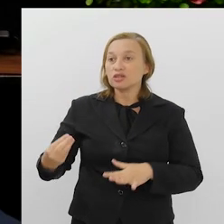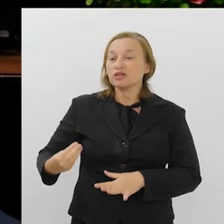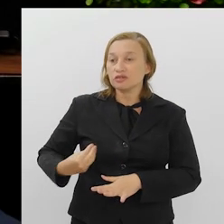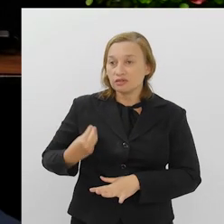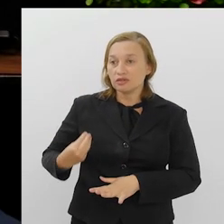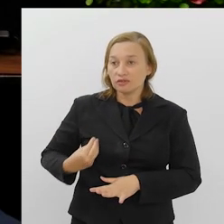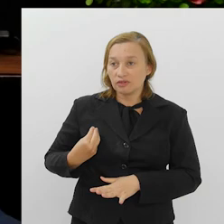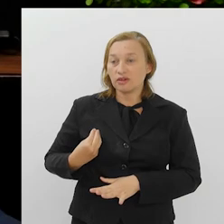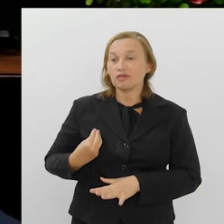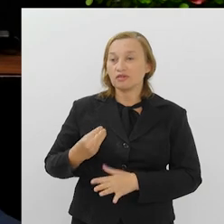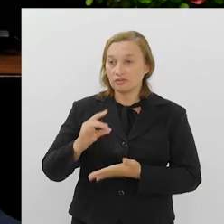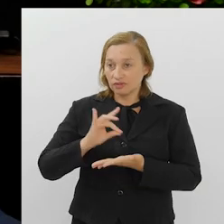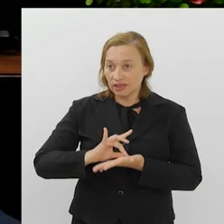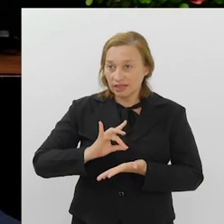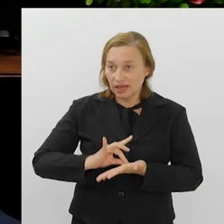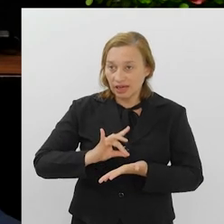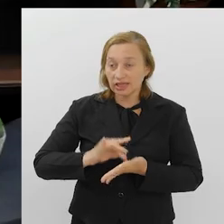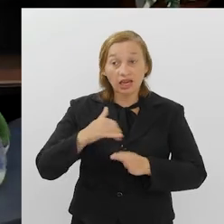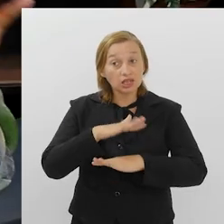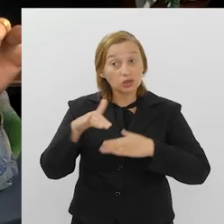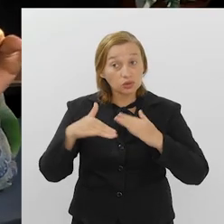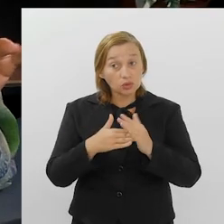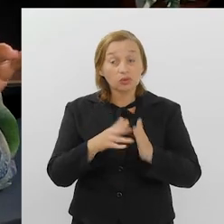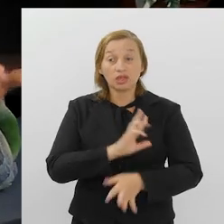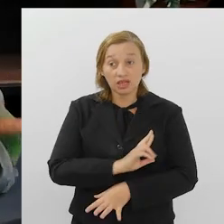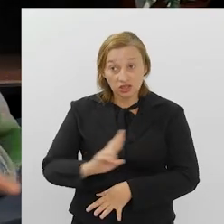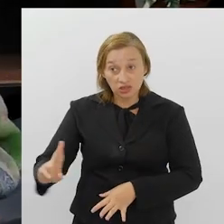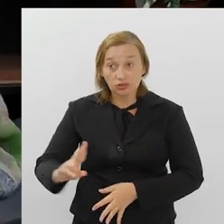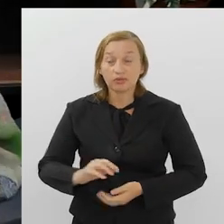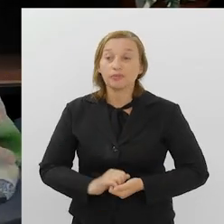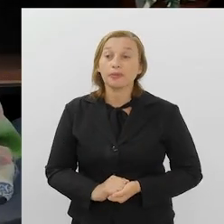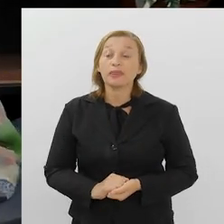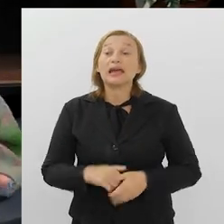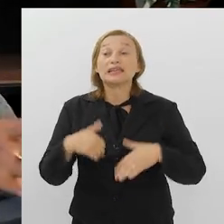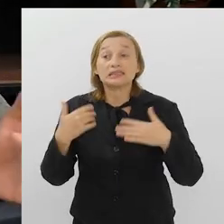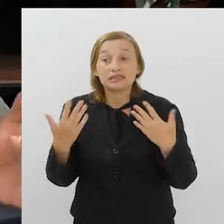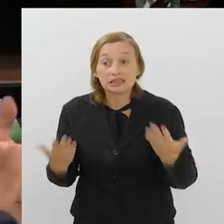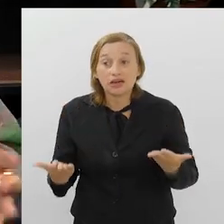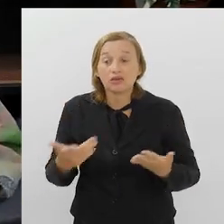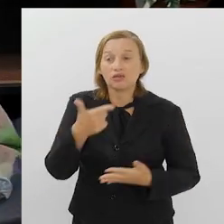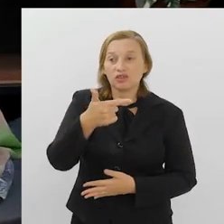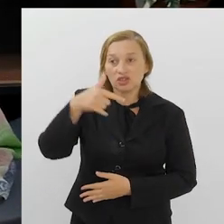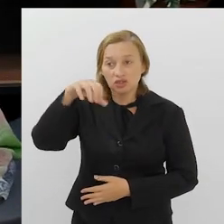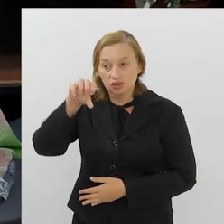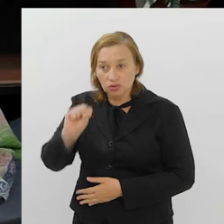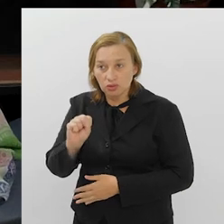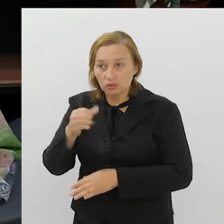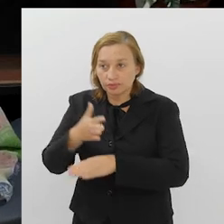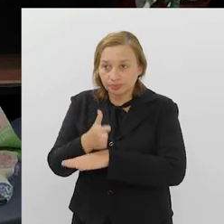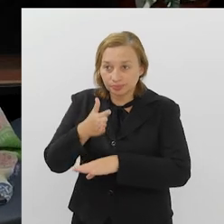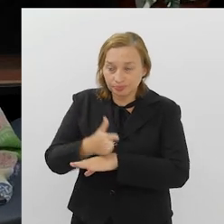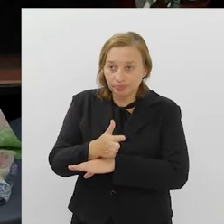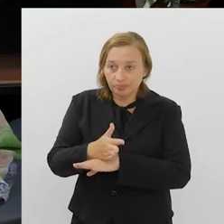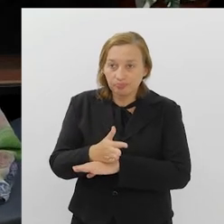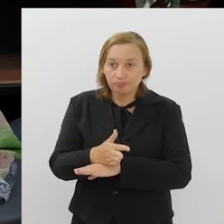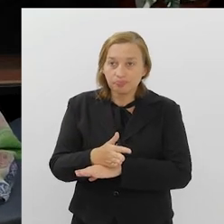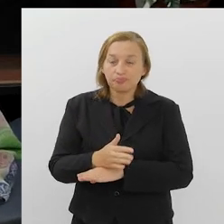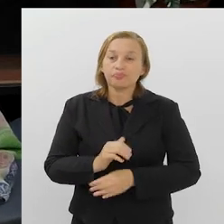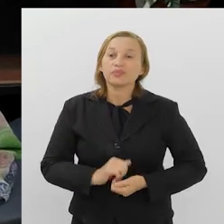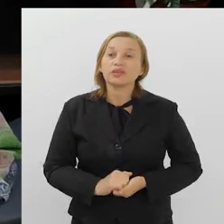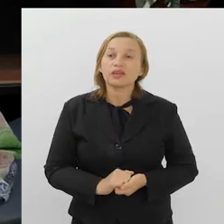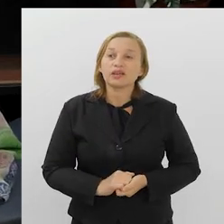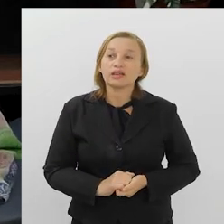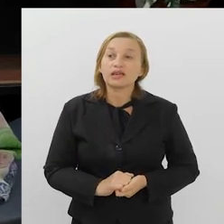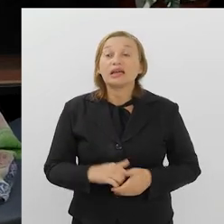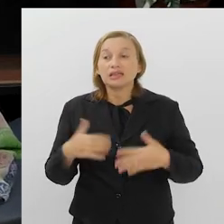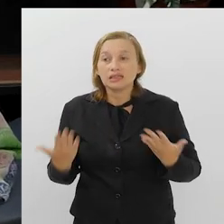uma unanimidade emre todas as religiões participantes que são 28 então eles são uma